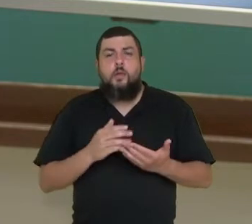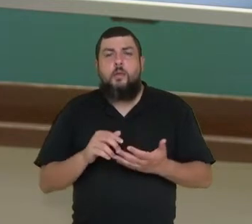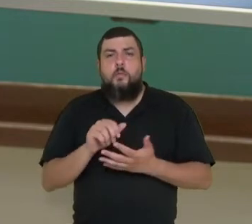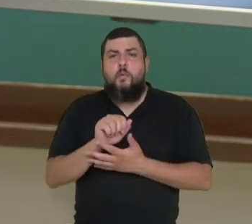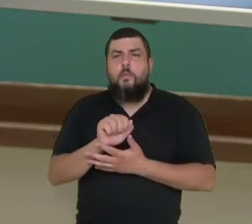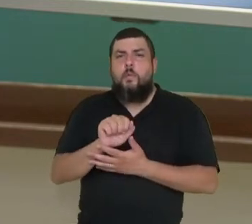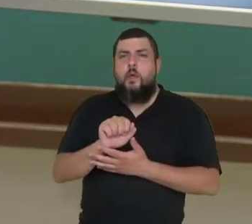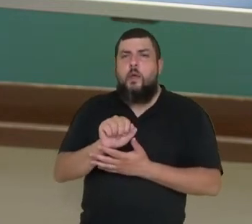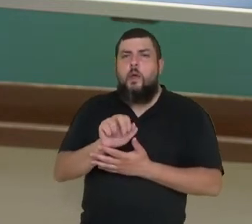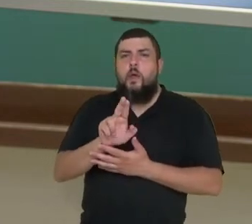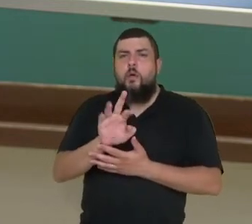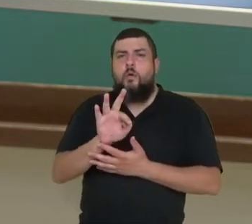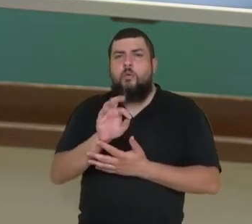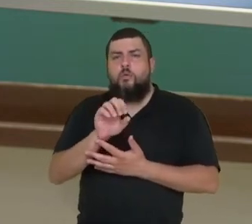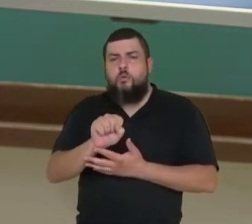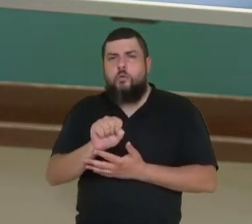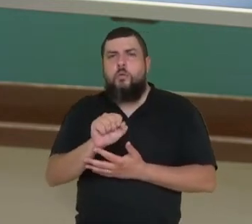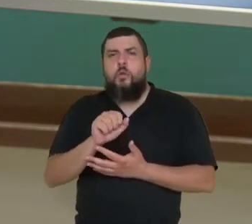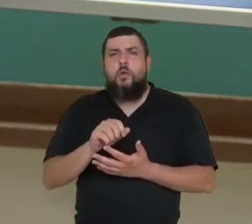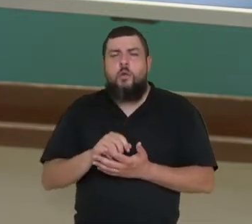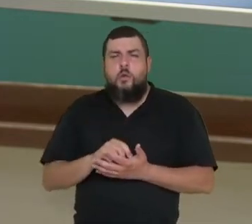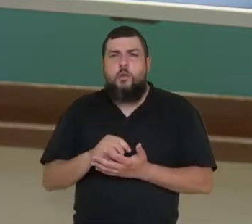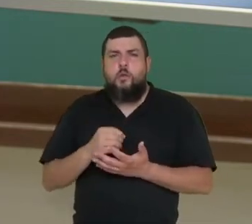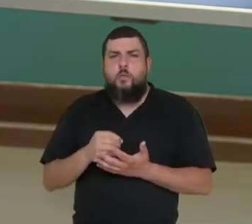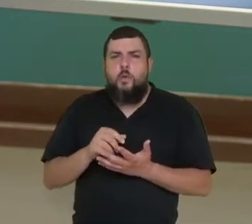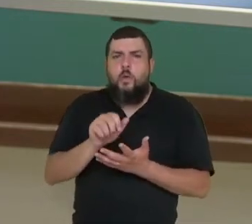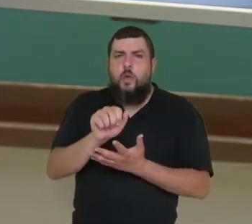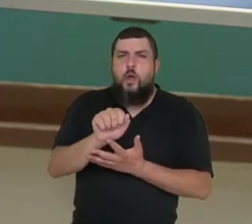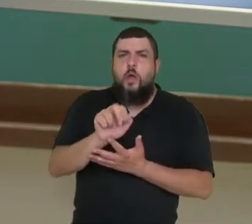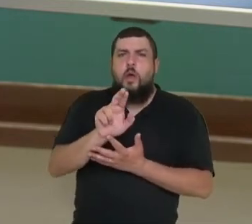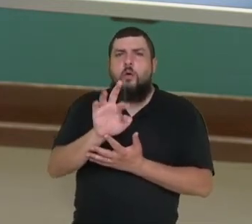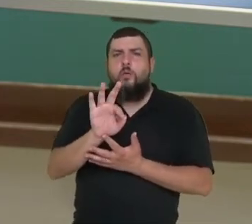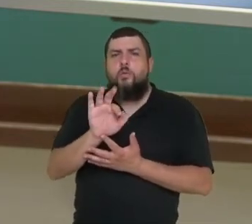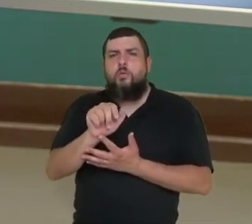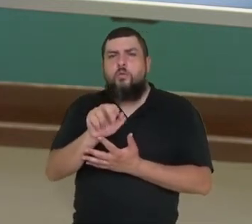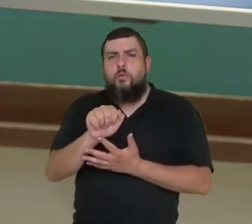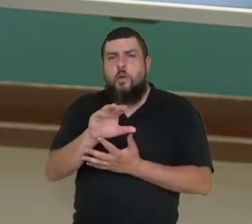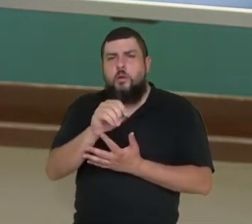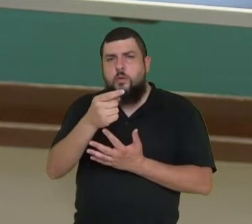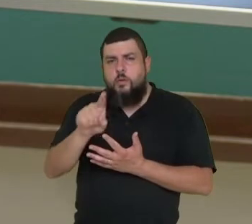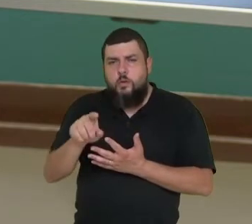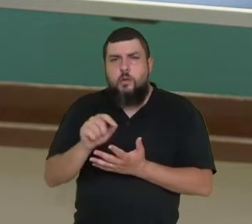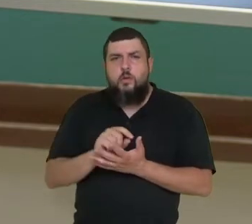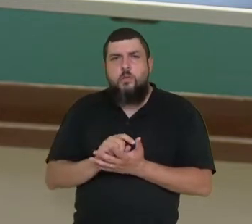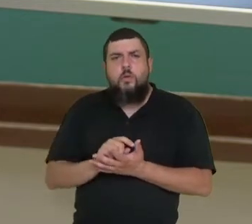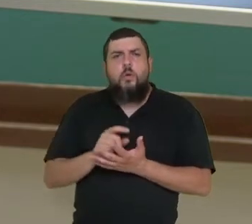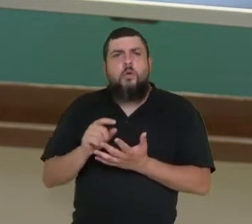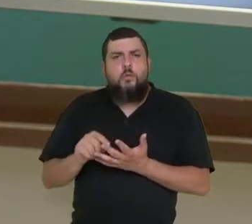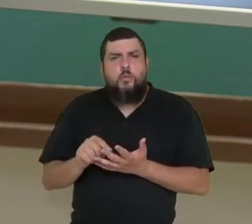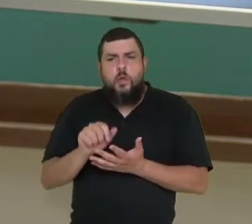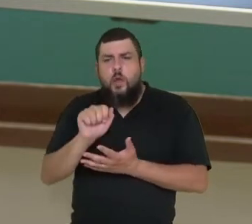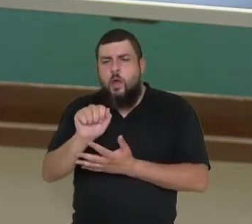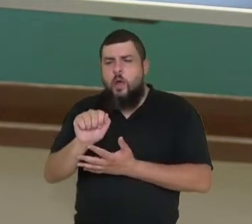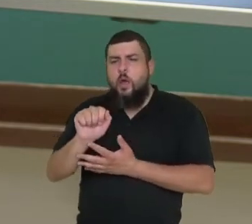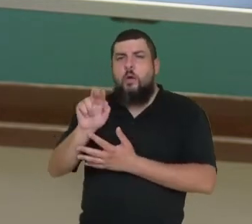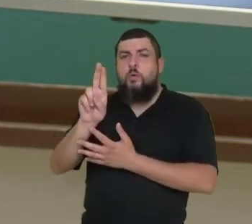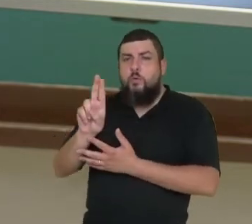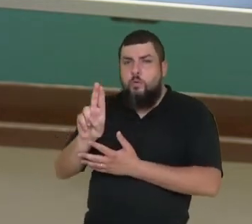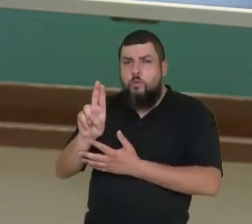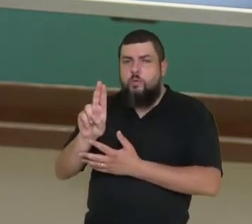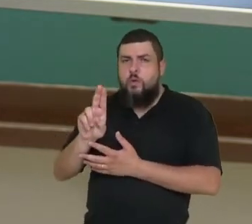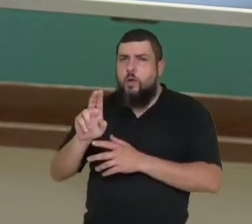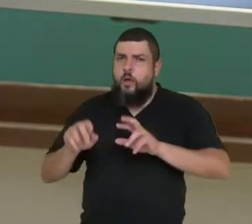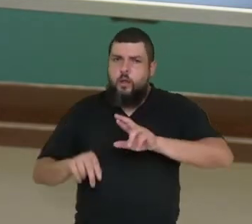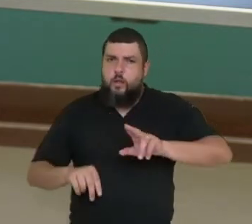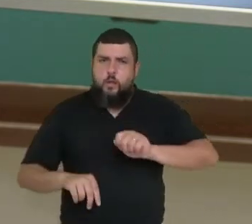que tem como derivadas as palavras autuação, autuado, com u, né? Nesse caso,